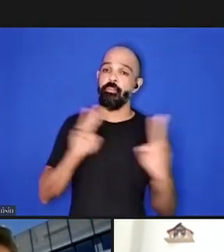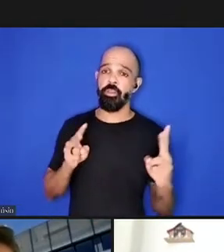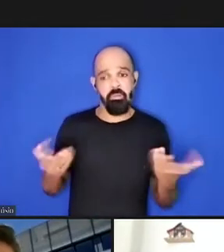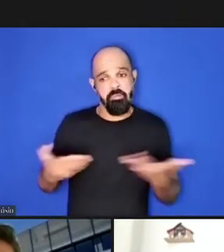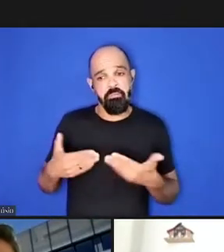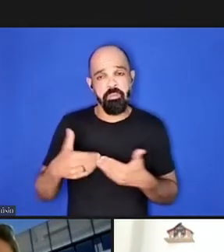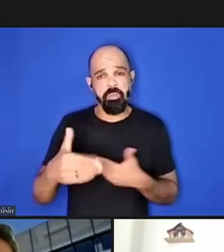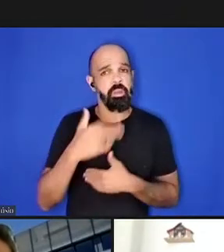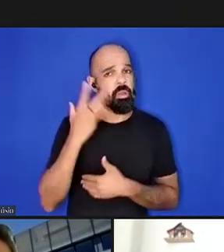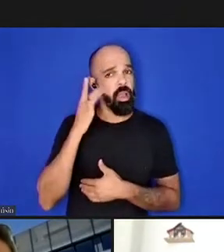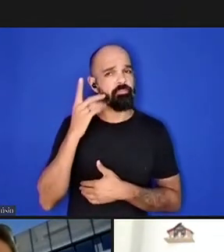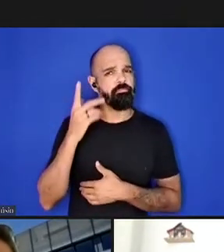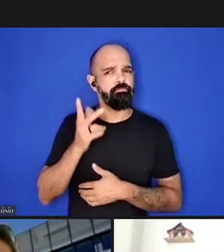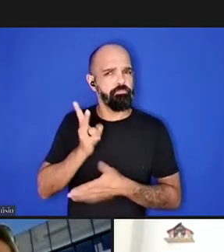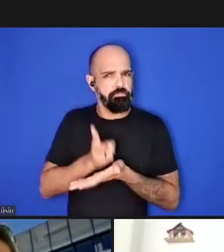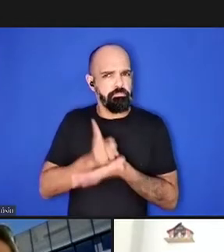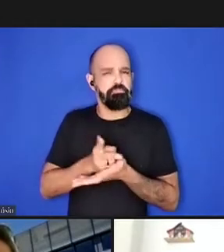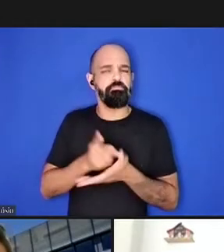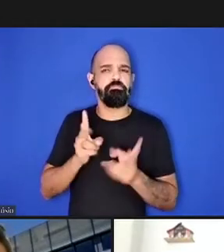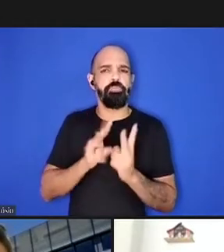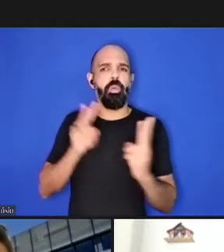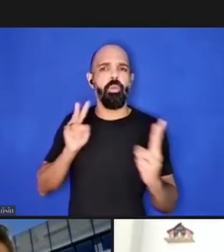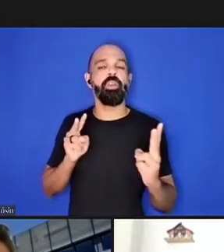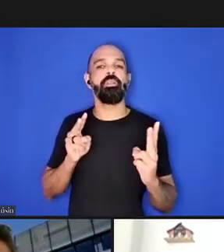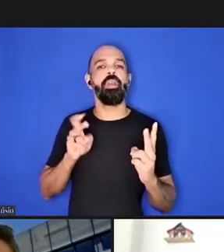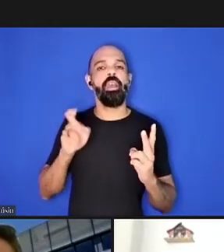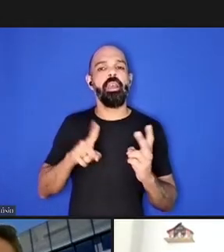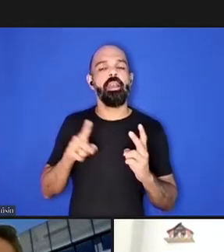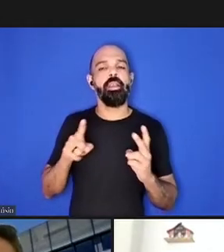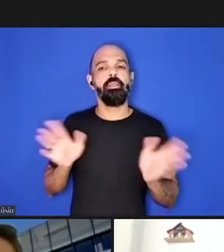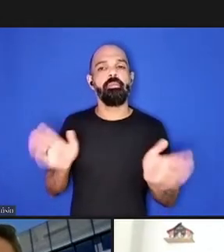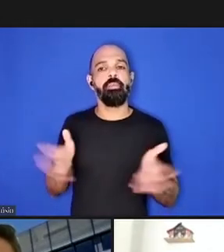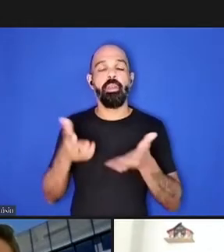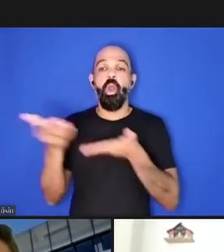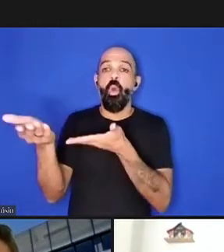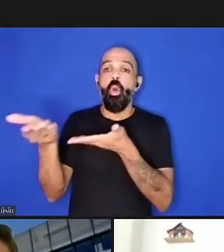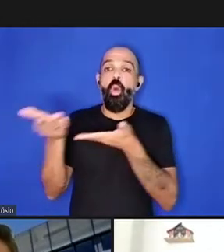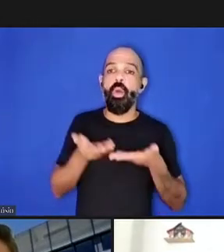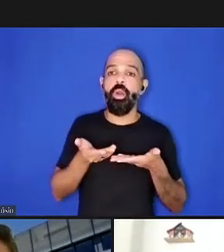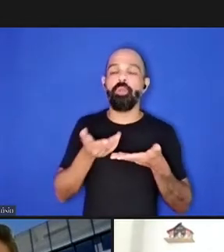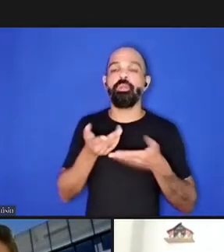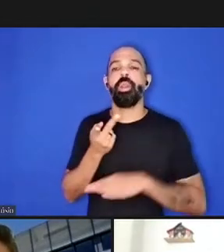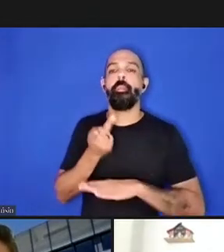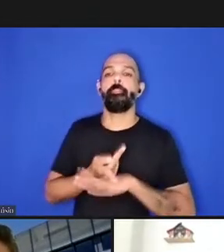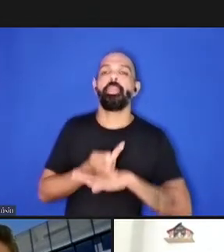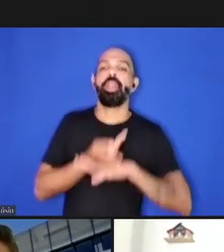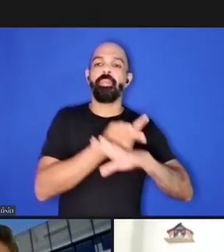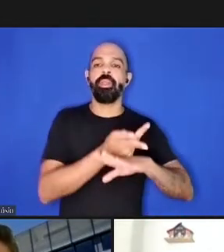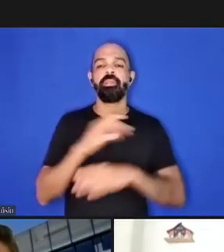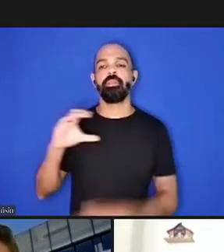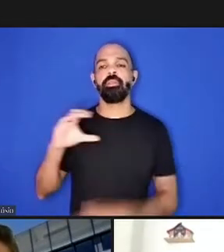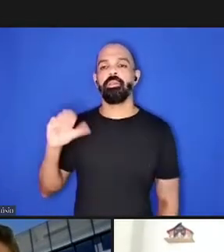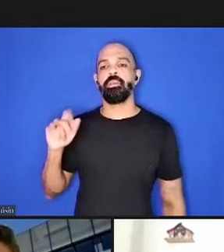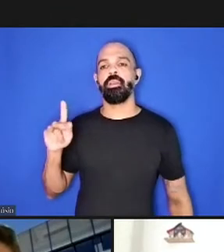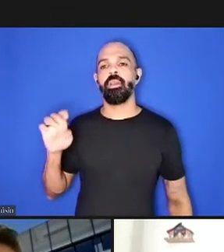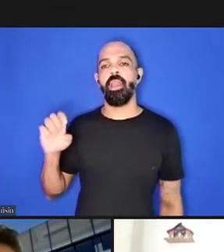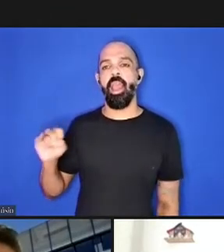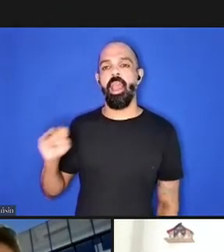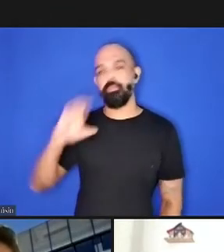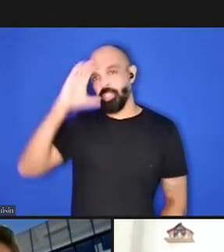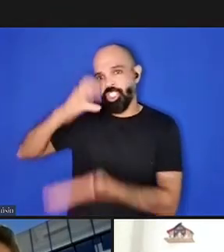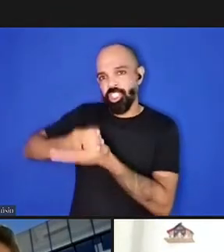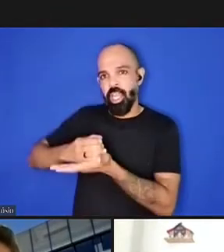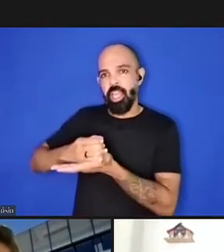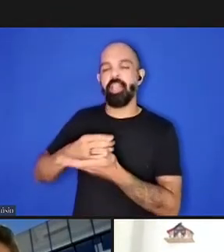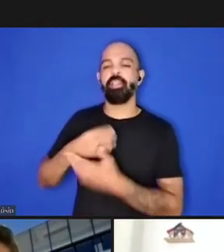será, e como iniciativa nós convidamos os premiados do CAPES de teses para